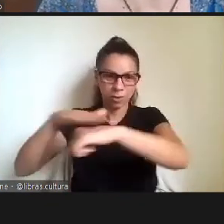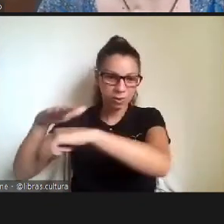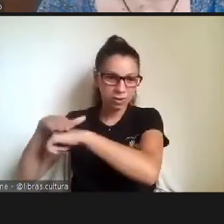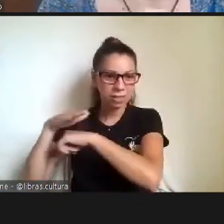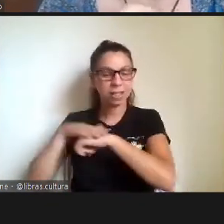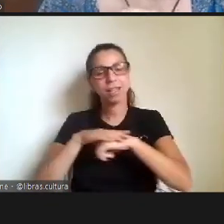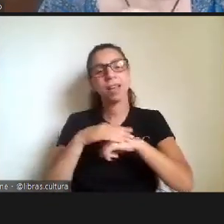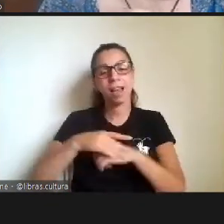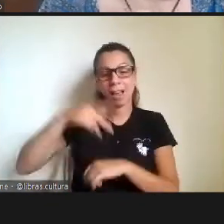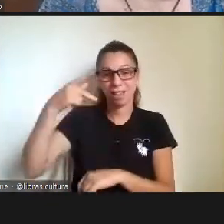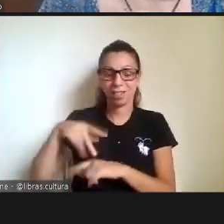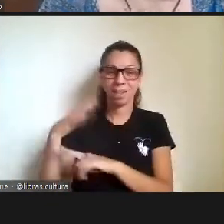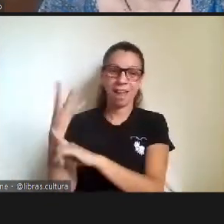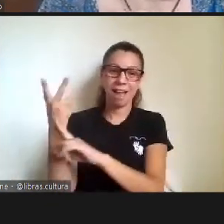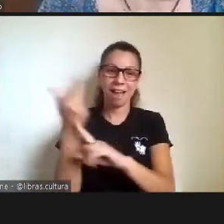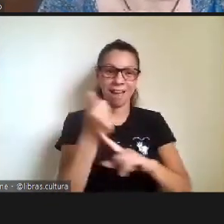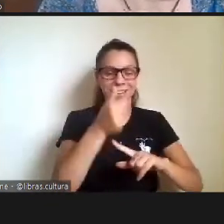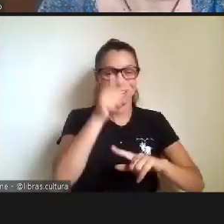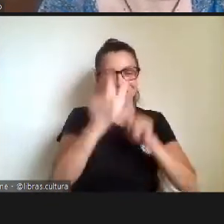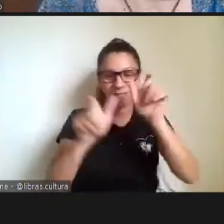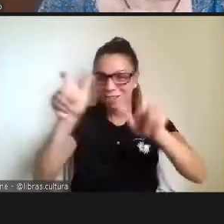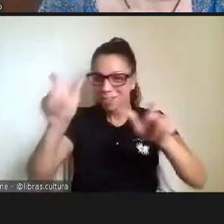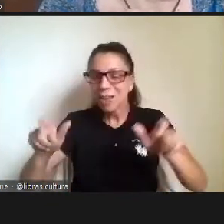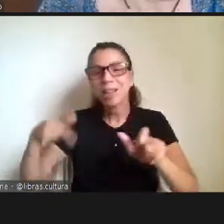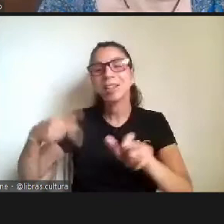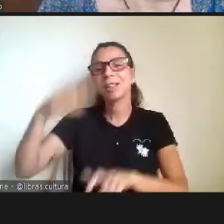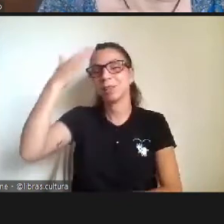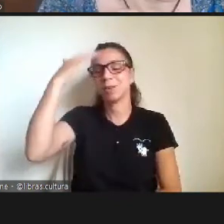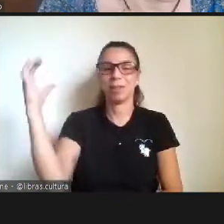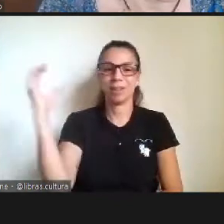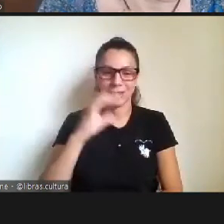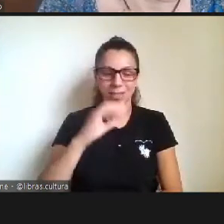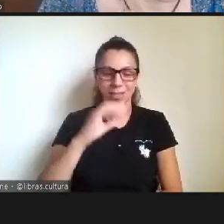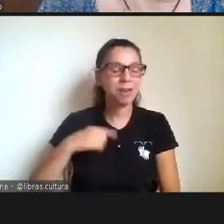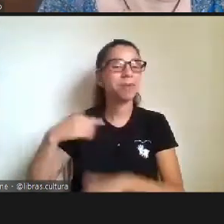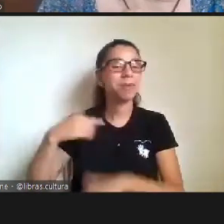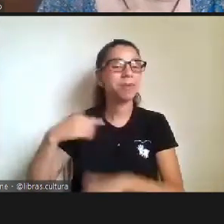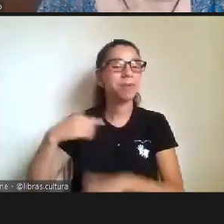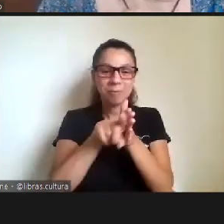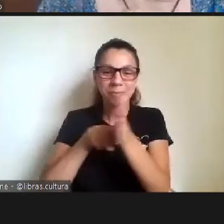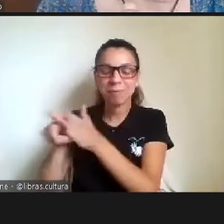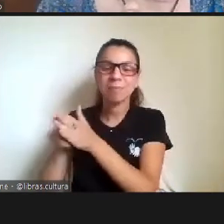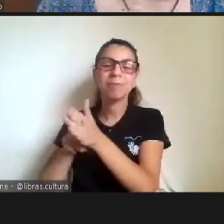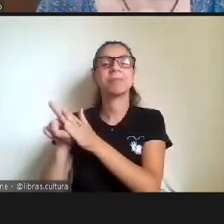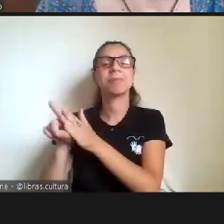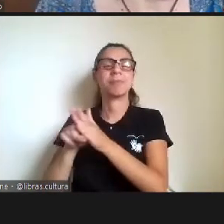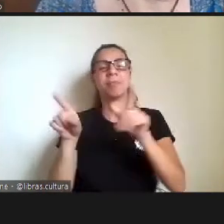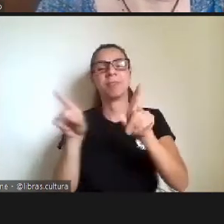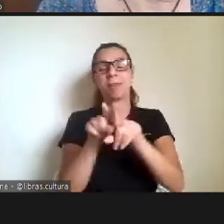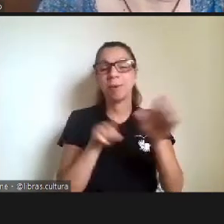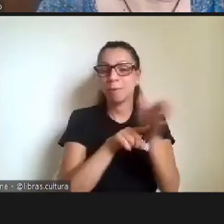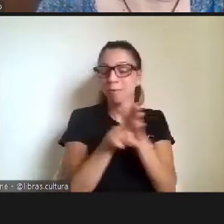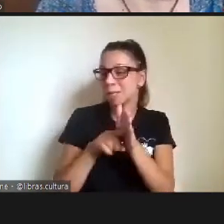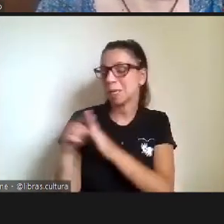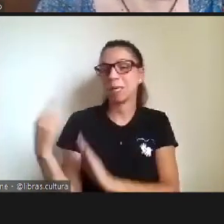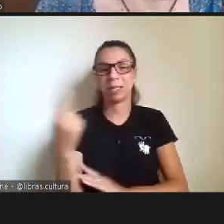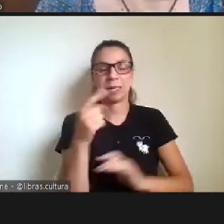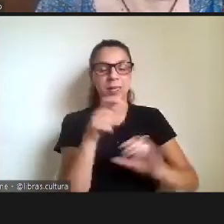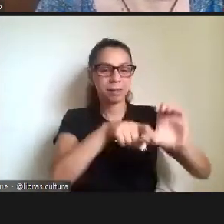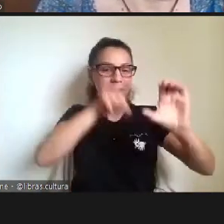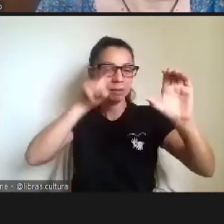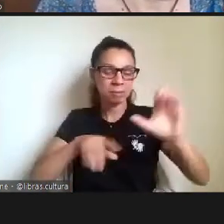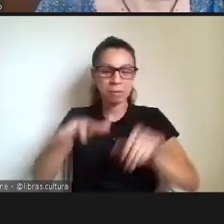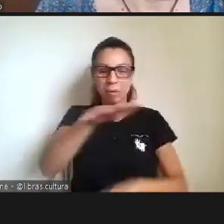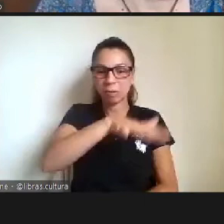cidade de Curitiba, que desenvolvem pesquisas em criação em artes da cena vinculados a coletivos, pesquisas independentes em espaços